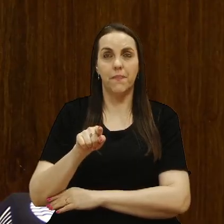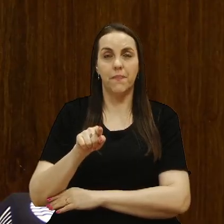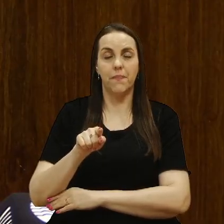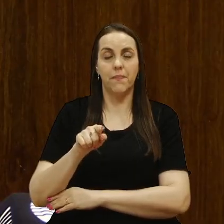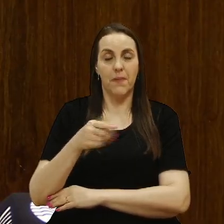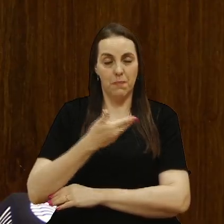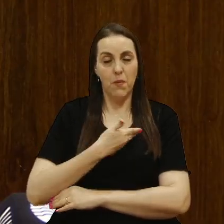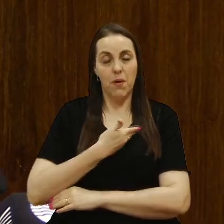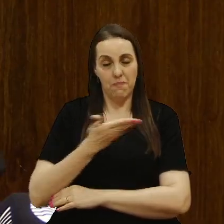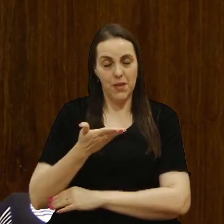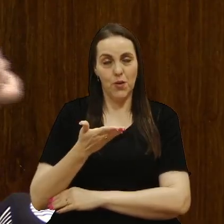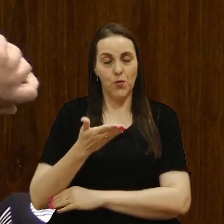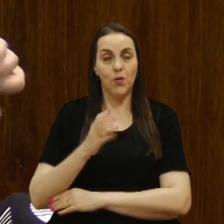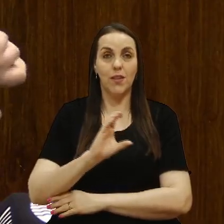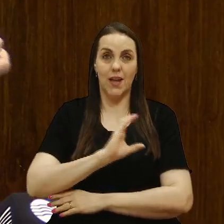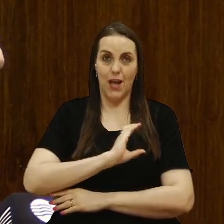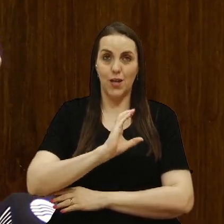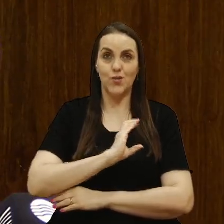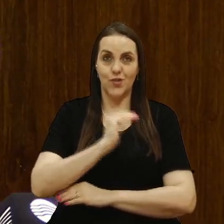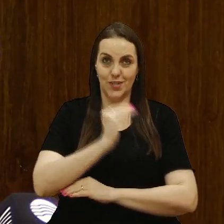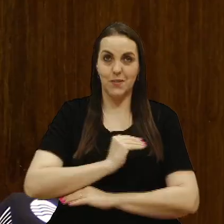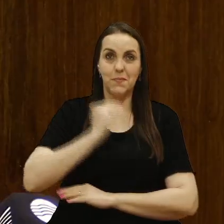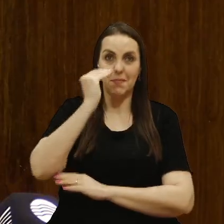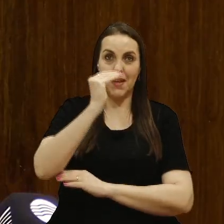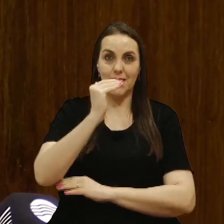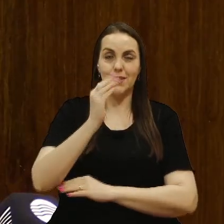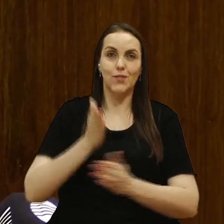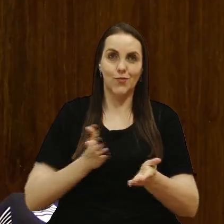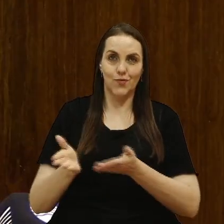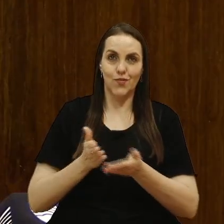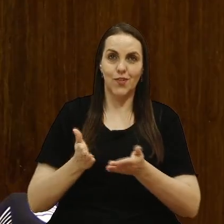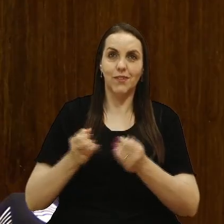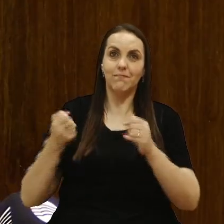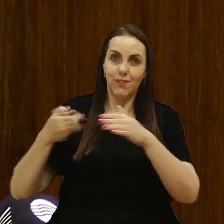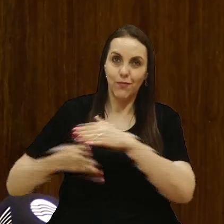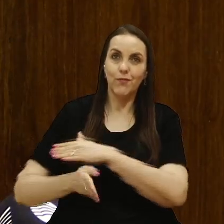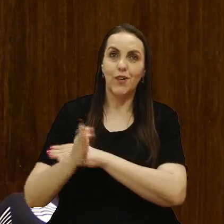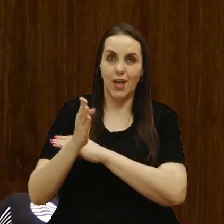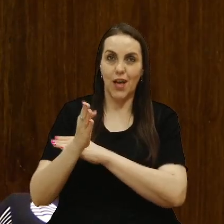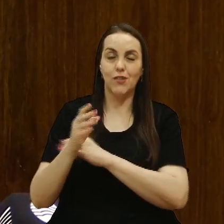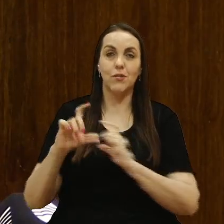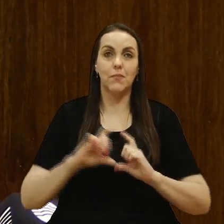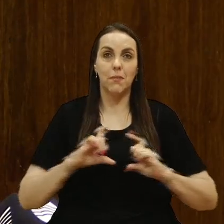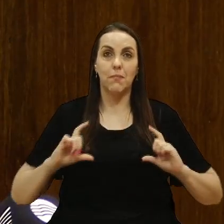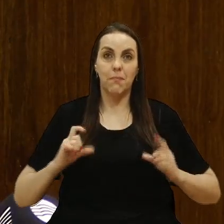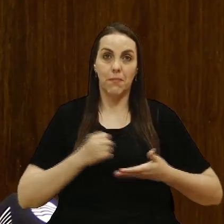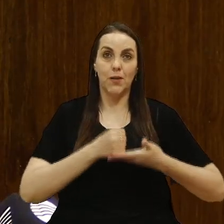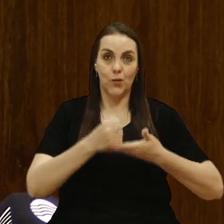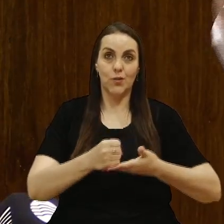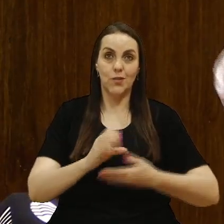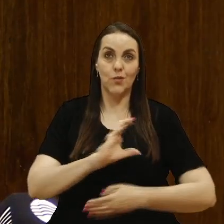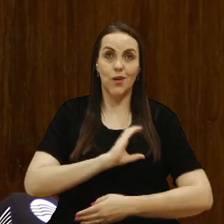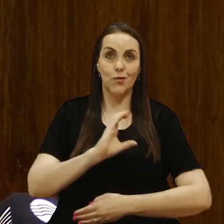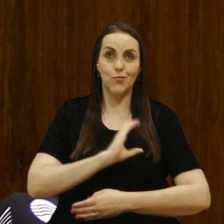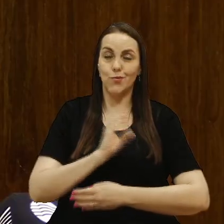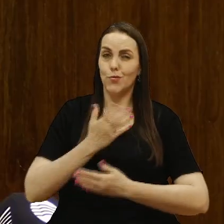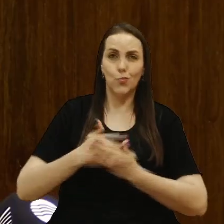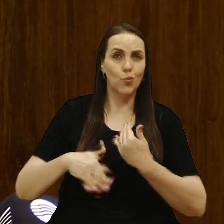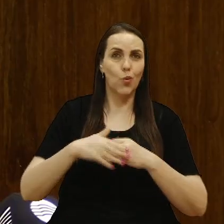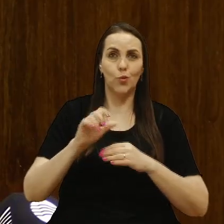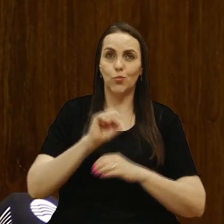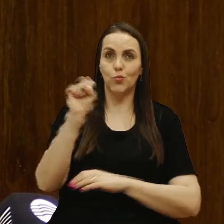que é zagueiro do Ser Caxias Master e viaja, graças aos patrocínios do Ser Caxias Master, por todo o sul